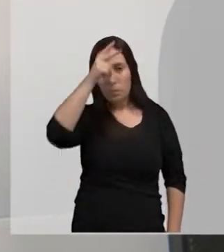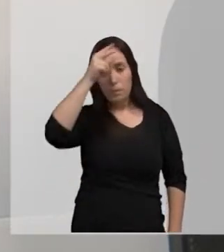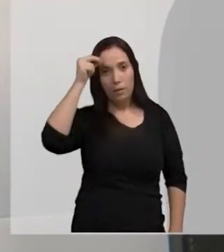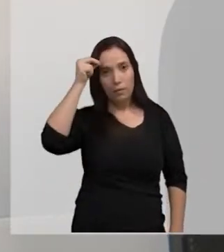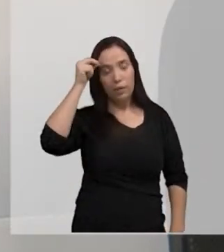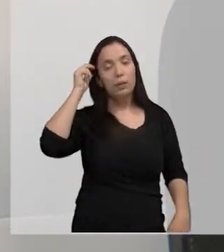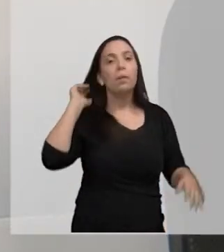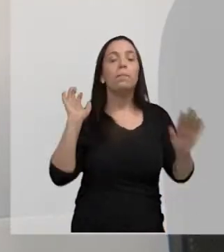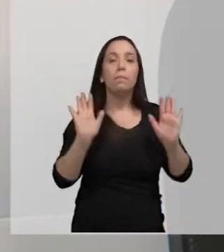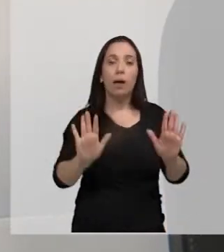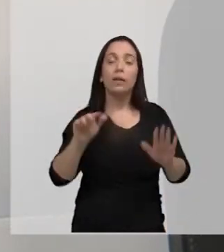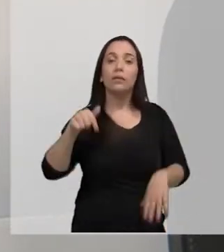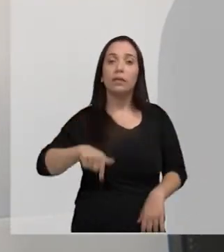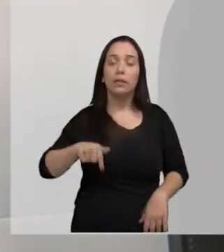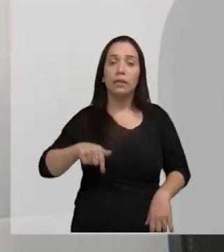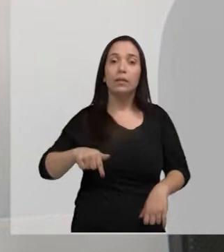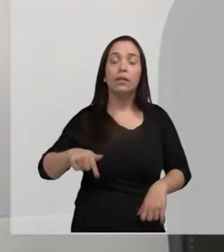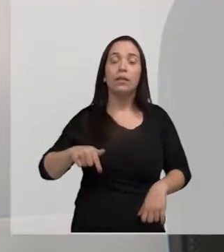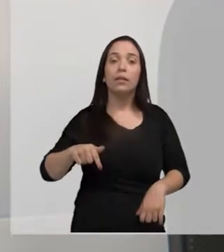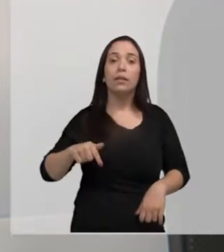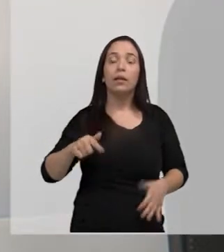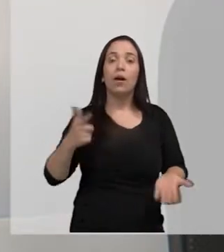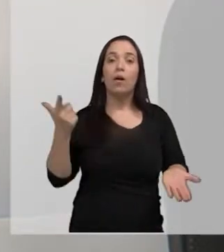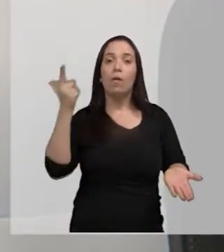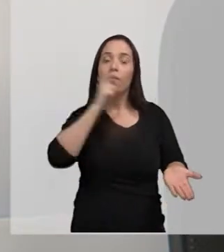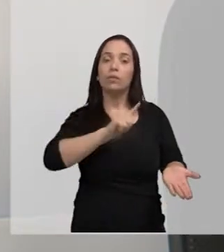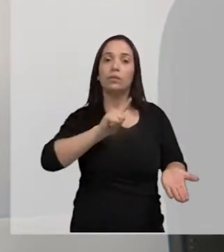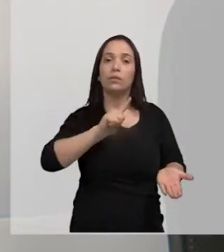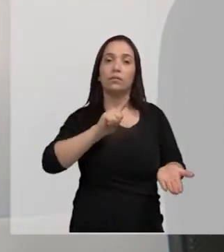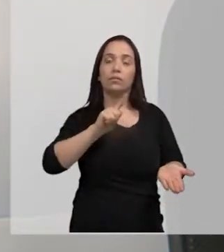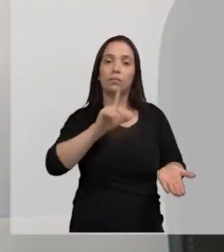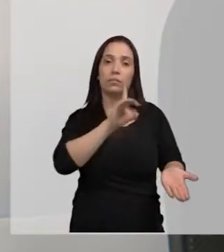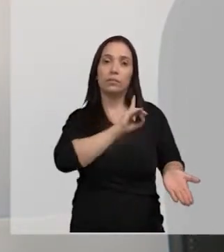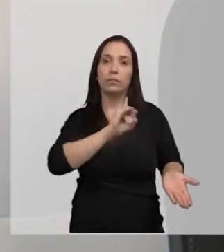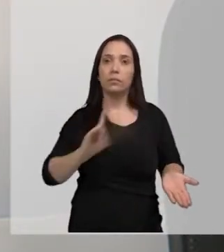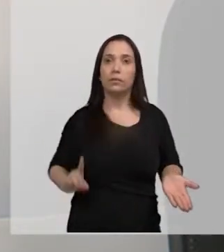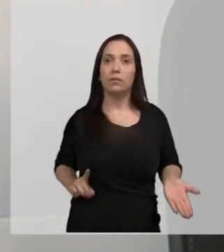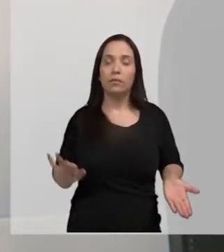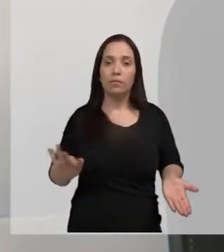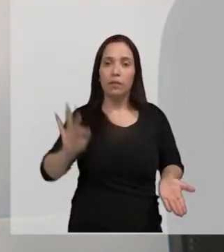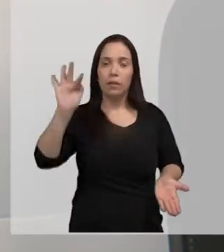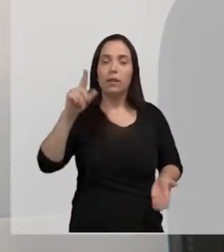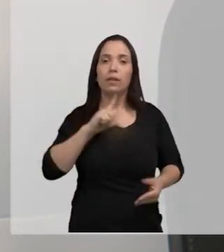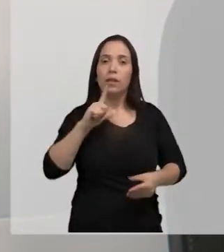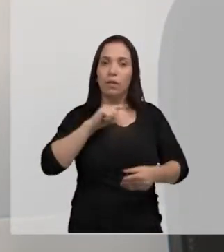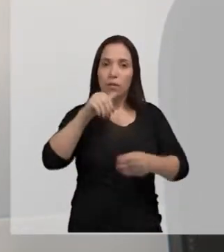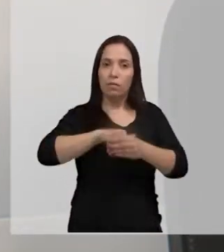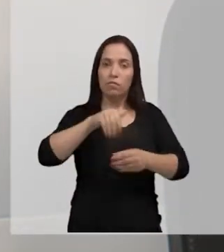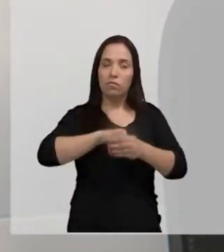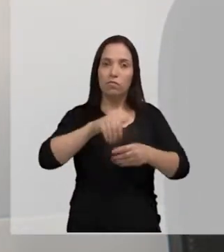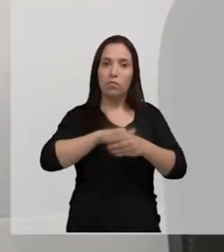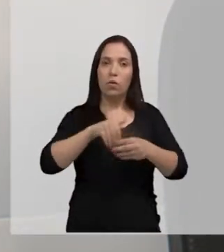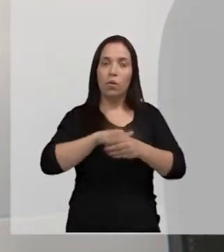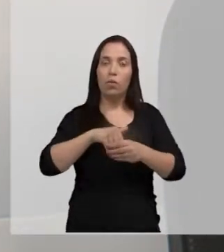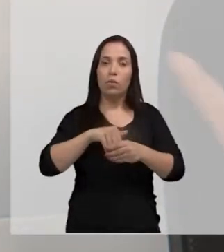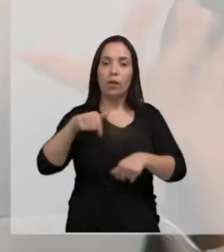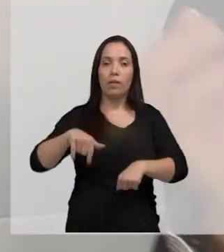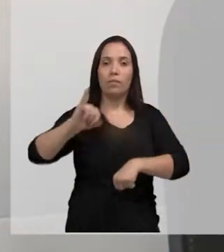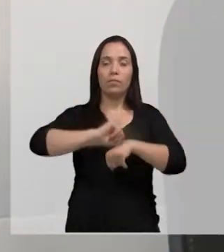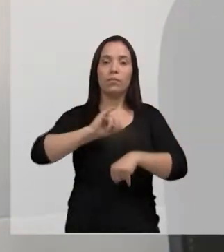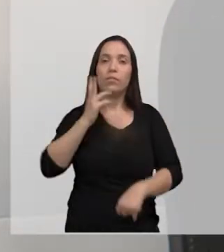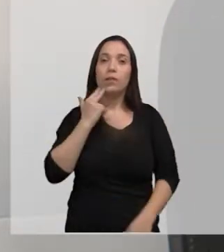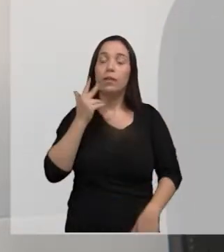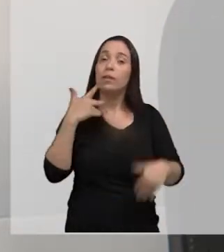prefeita, mas, no entanto, ela se consolida como uma pessoa que tem um voto cristalizado dentro da capital.